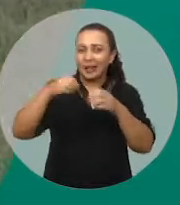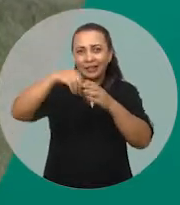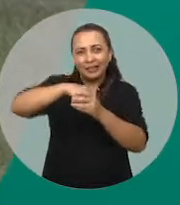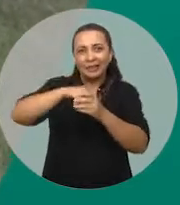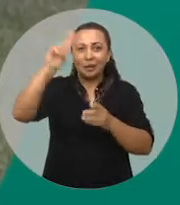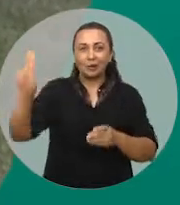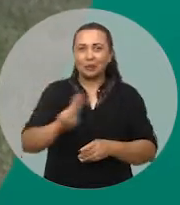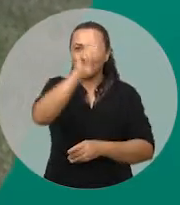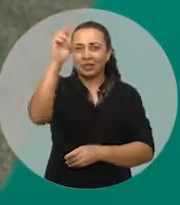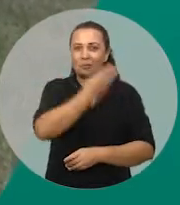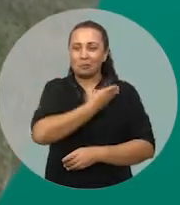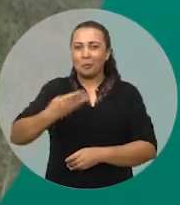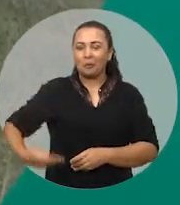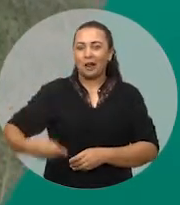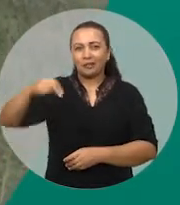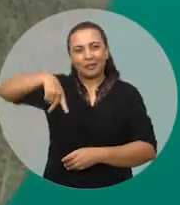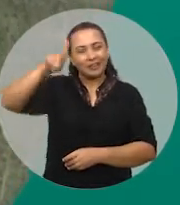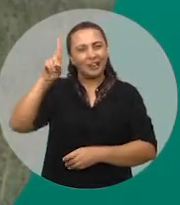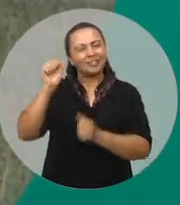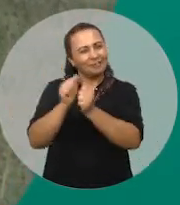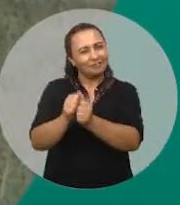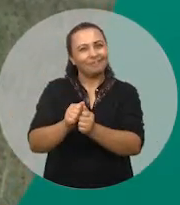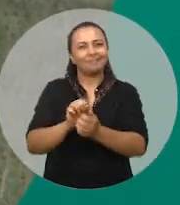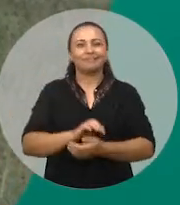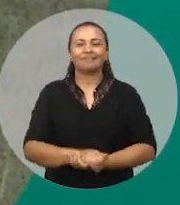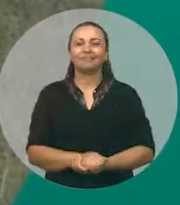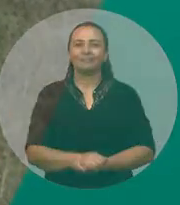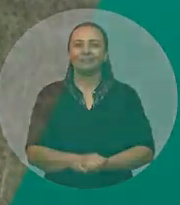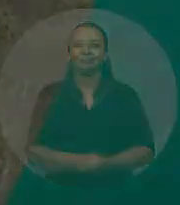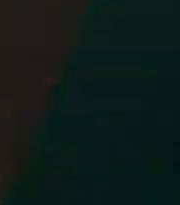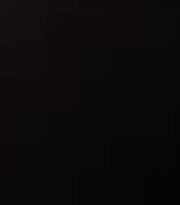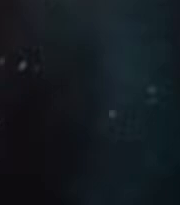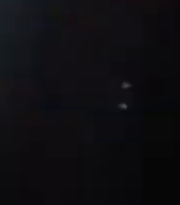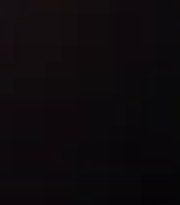científicas desenvolvidas nas universidades públicas do Nordeste. Fique com a gente.